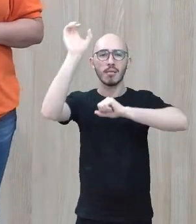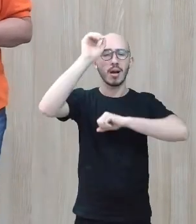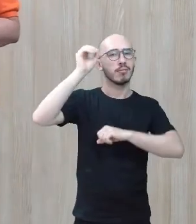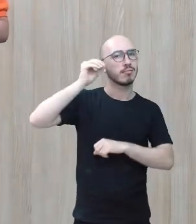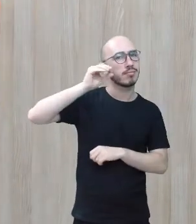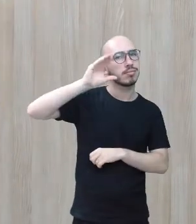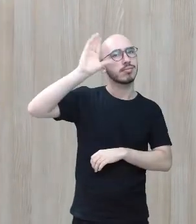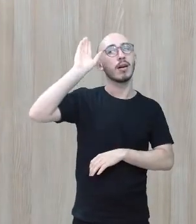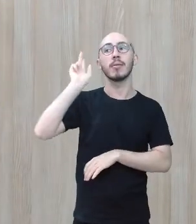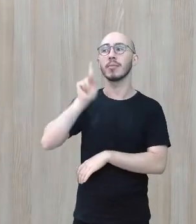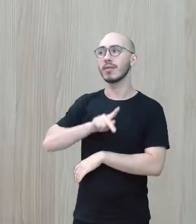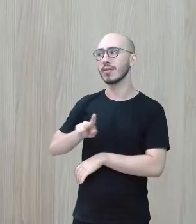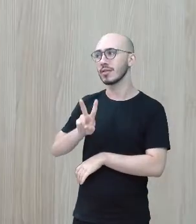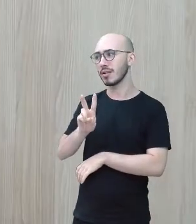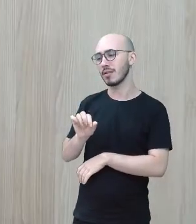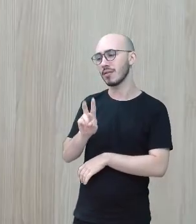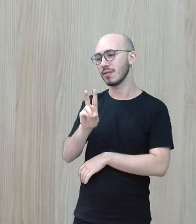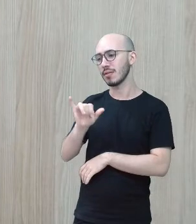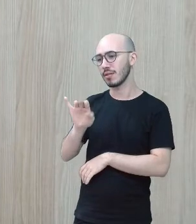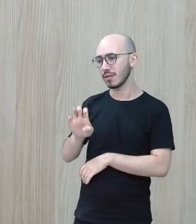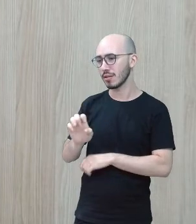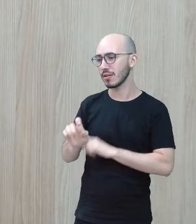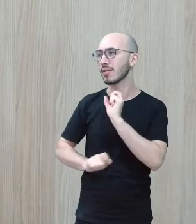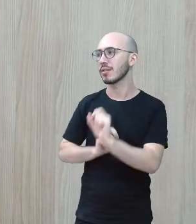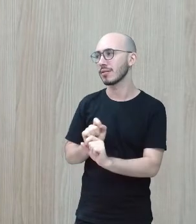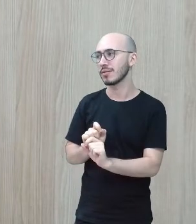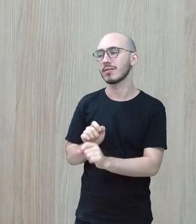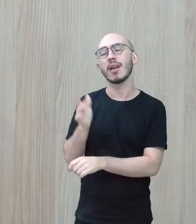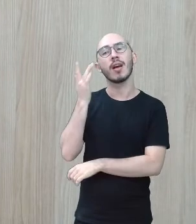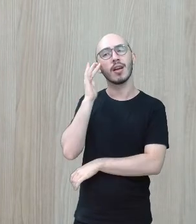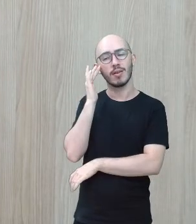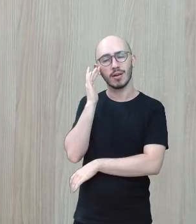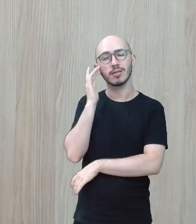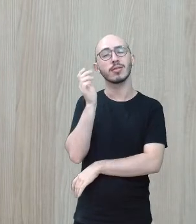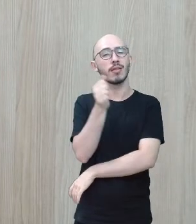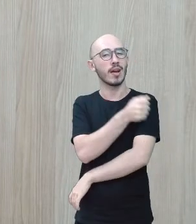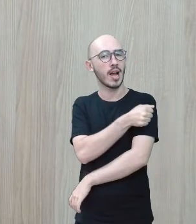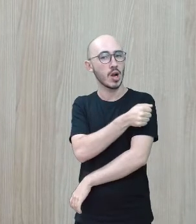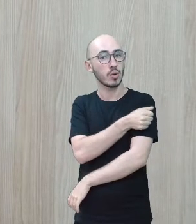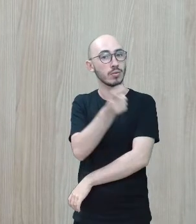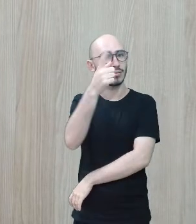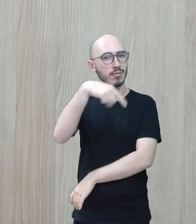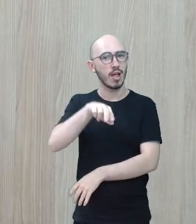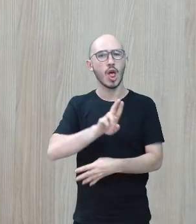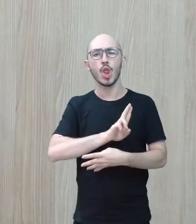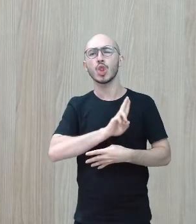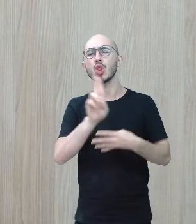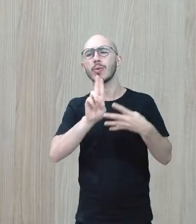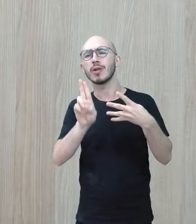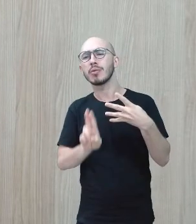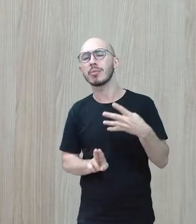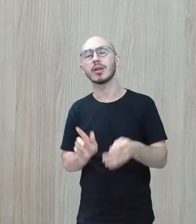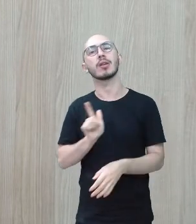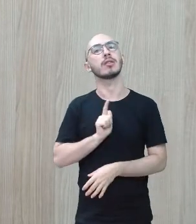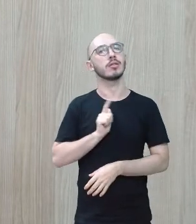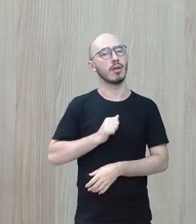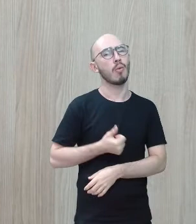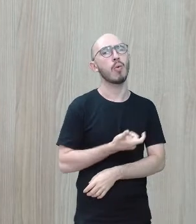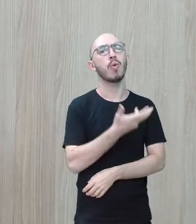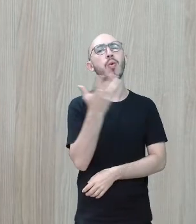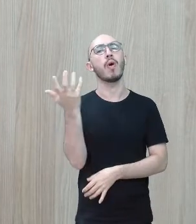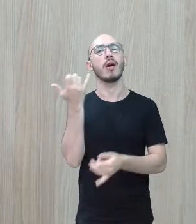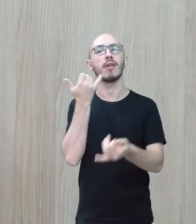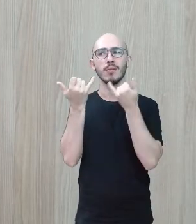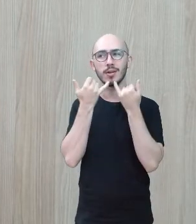Professora Viviane. Oi, gente. Eu acho que a galera se assustou um pouquinho, viu? Com a quantidade de nome. Realmente é muito nome, é muita